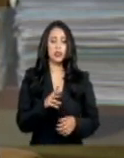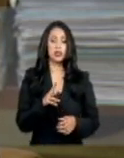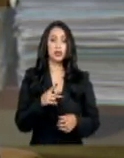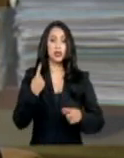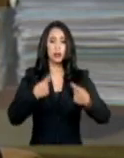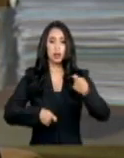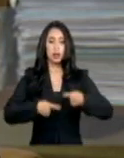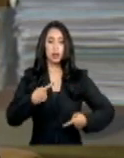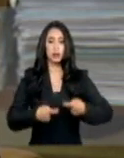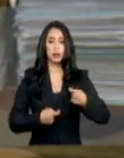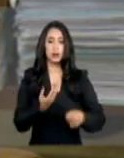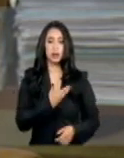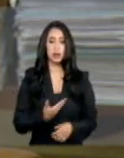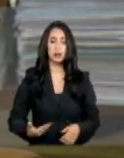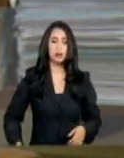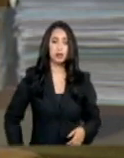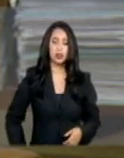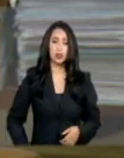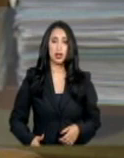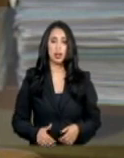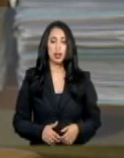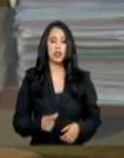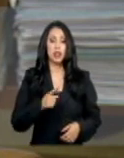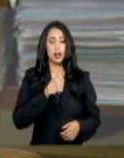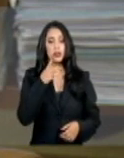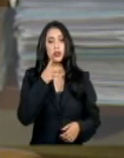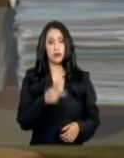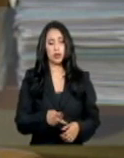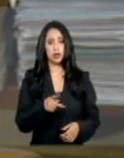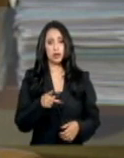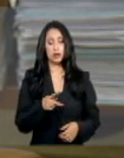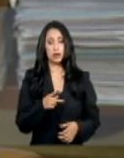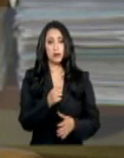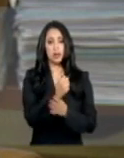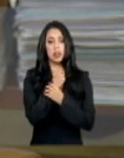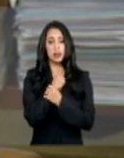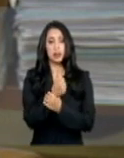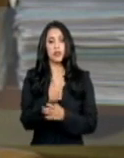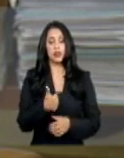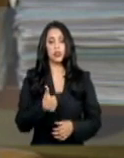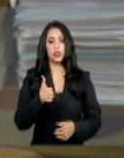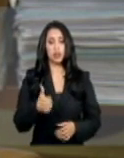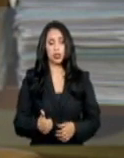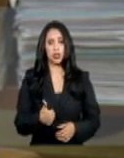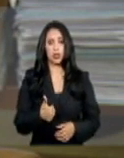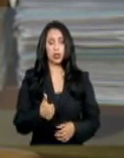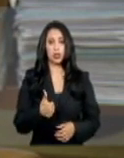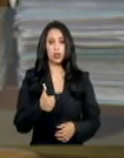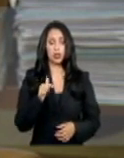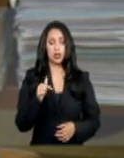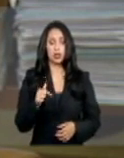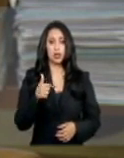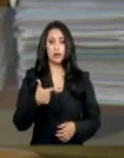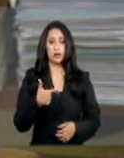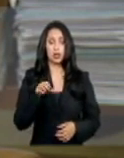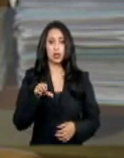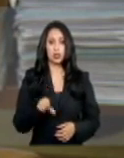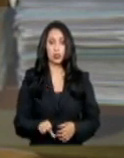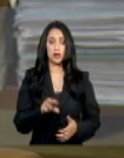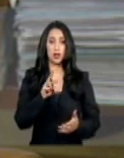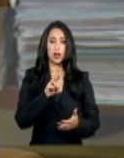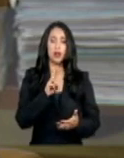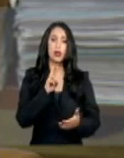públicas na área creditícia eu me refiro ao mandado de segurança e 21 729 do df e que se tornou um redator para o